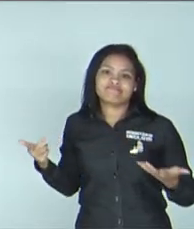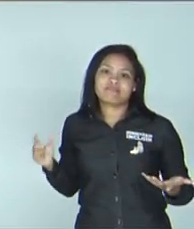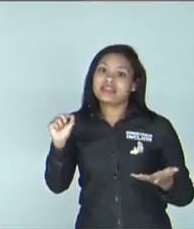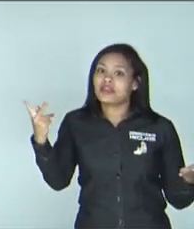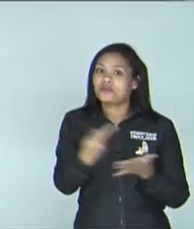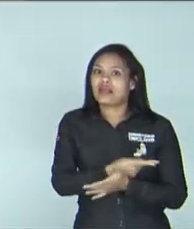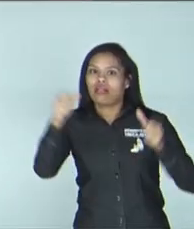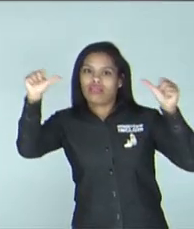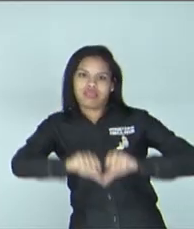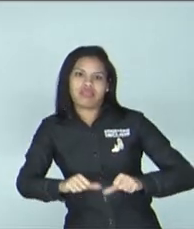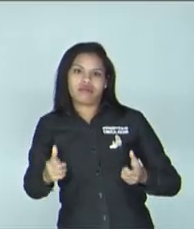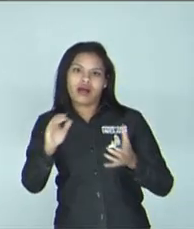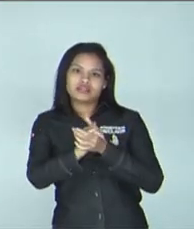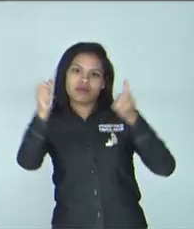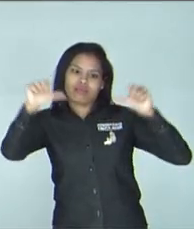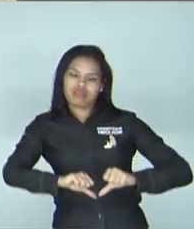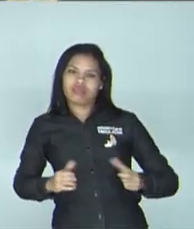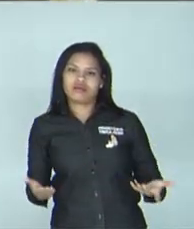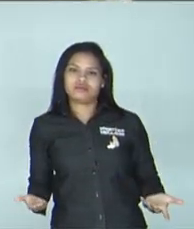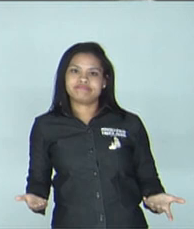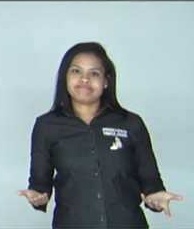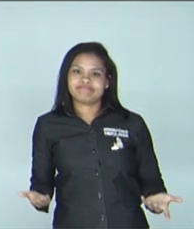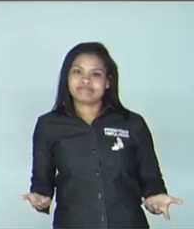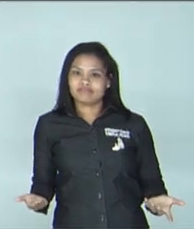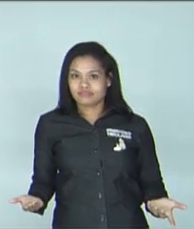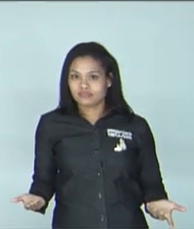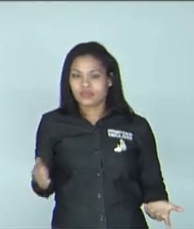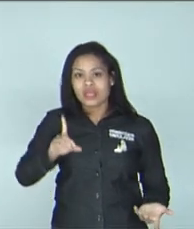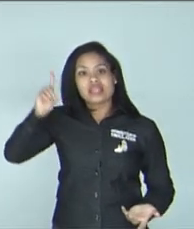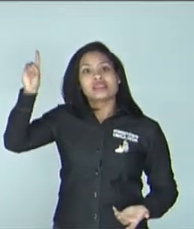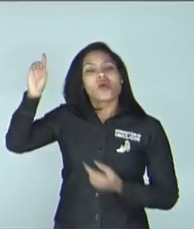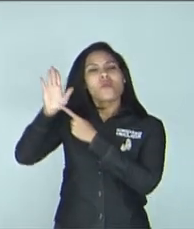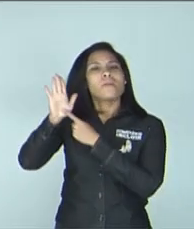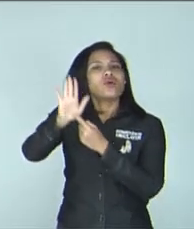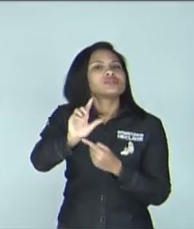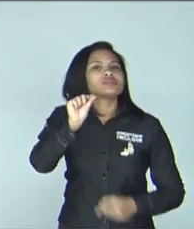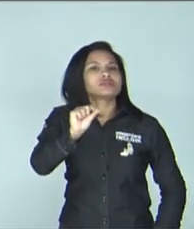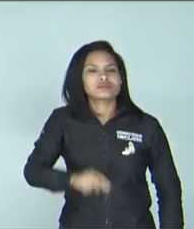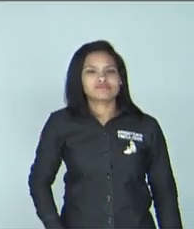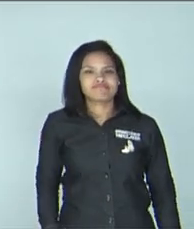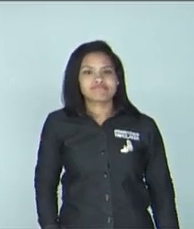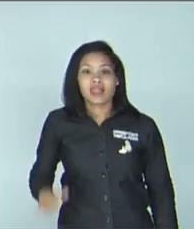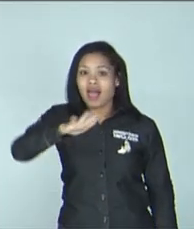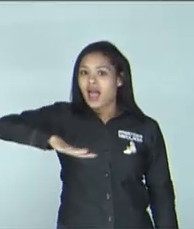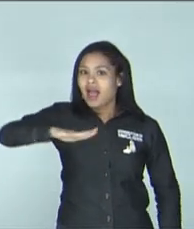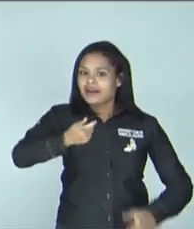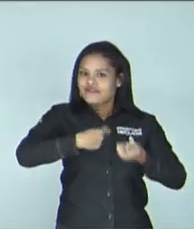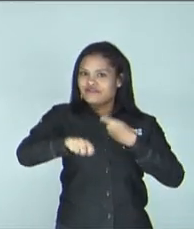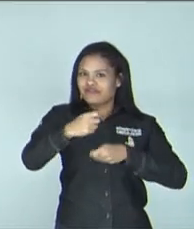é o dentro de deus se eu te perguntar uma coisa o quê que o dedo de deus está aprontando na tua vida financeira